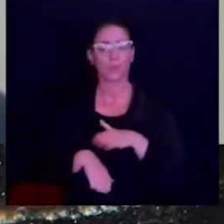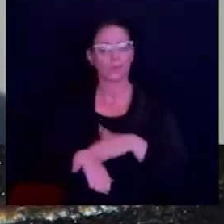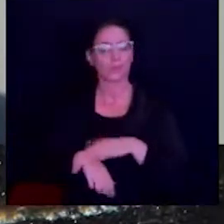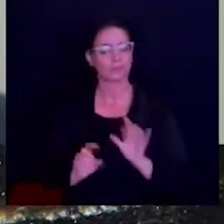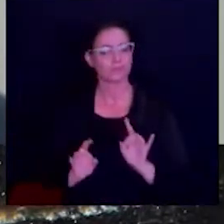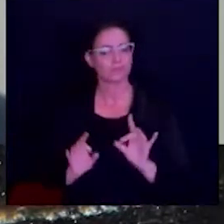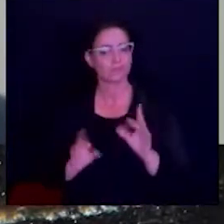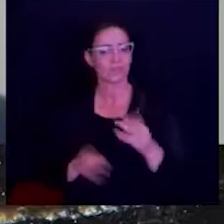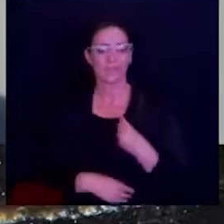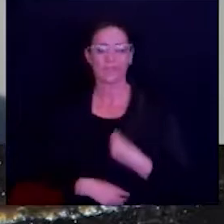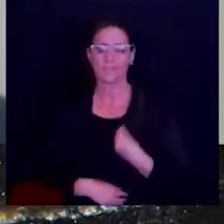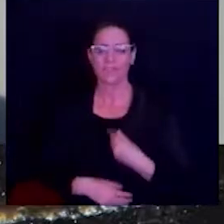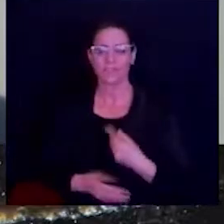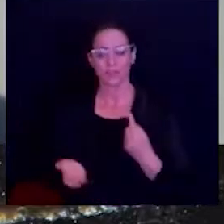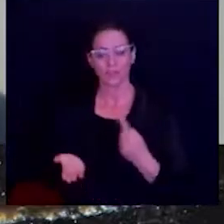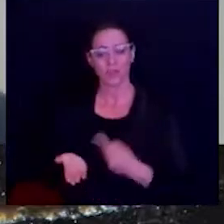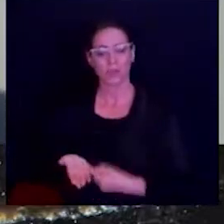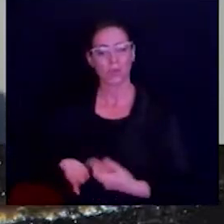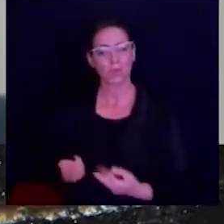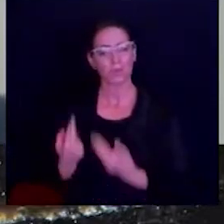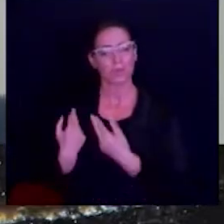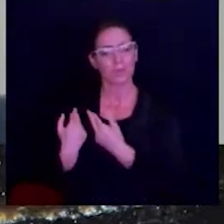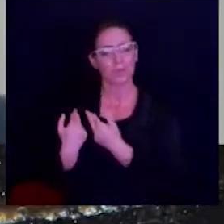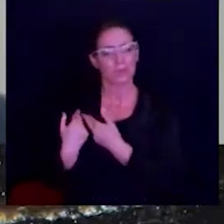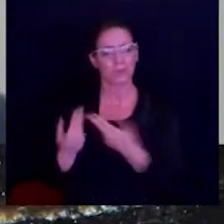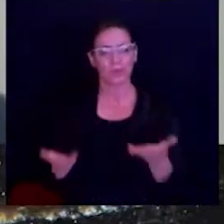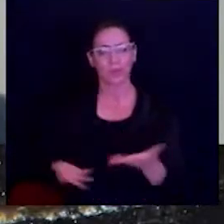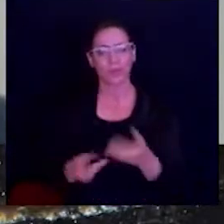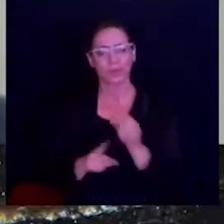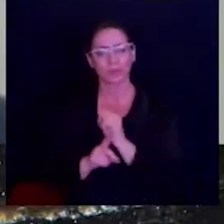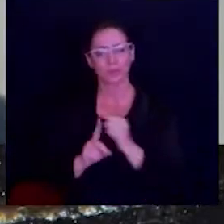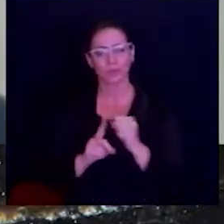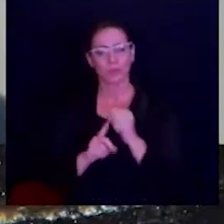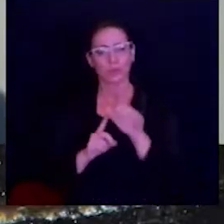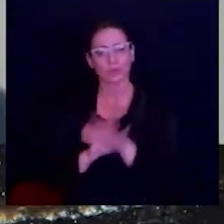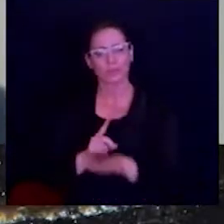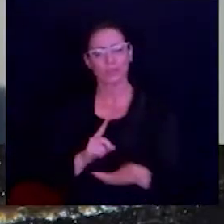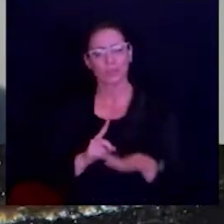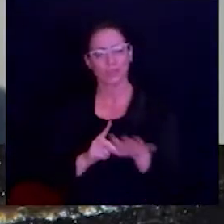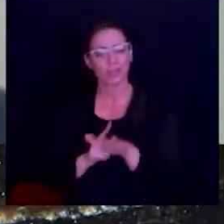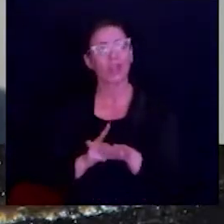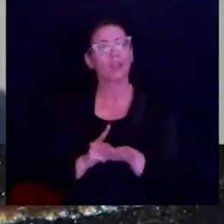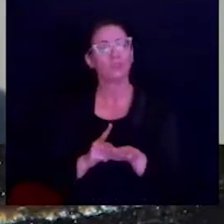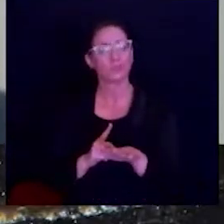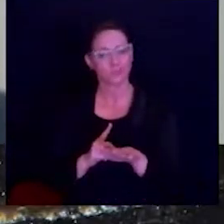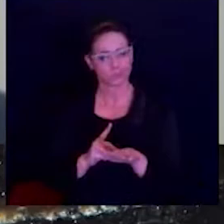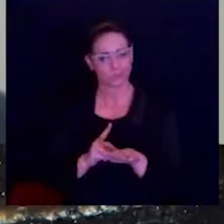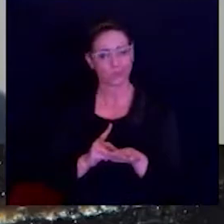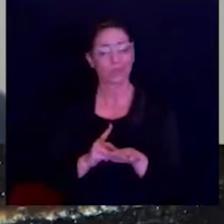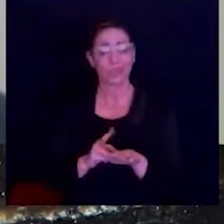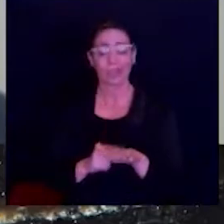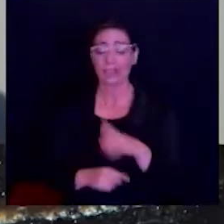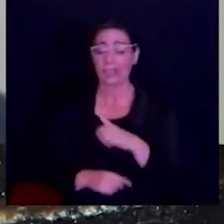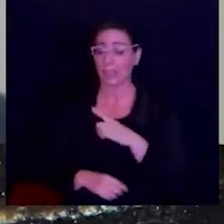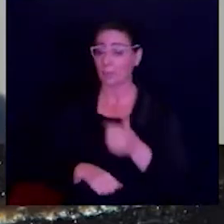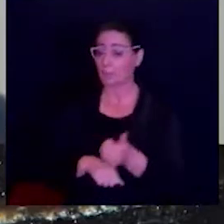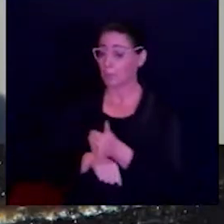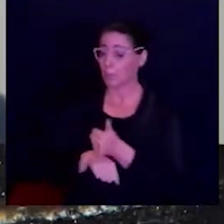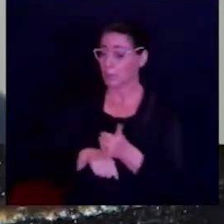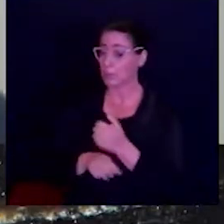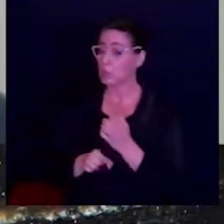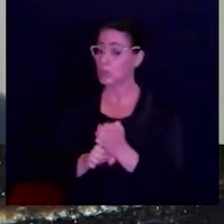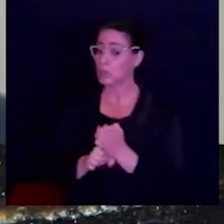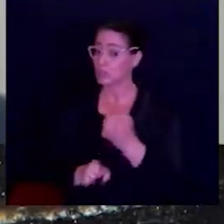O compromisso que vocês assumem hoje com a sociedade é muito grande, visto que a profissão de engenheiro civil é uma das